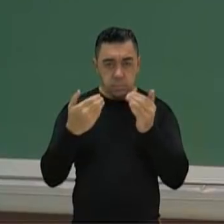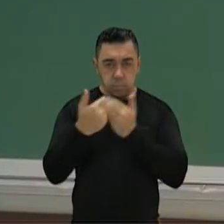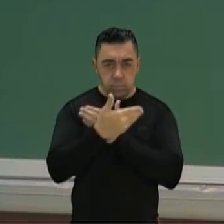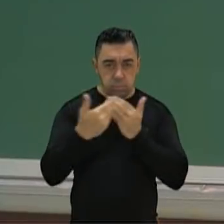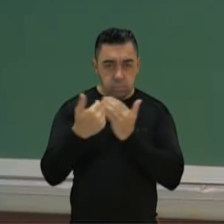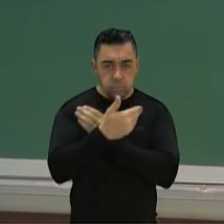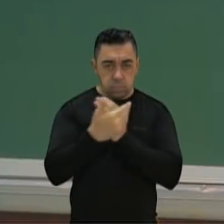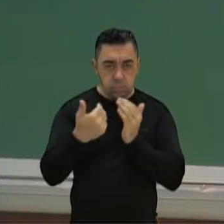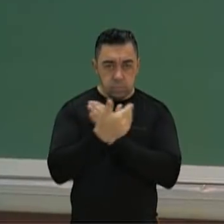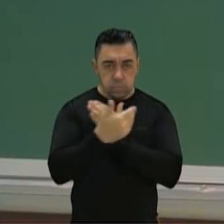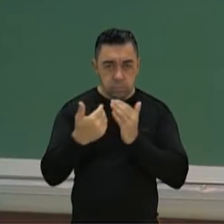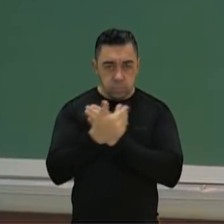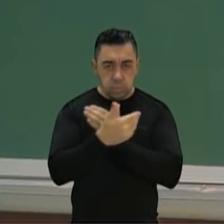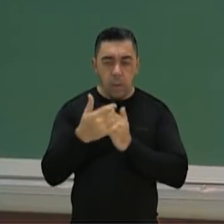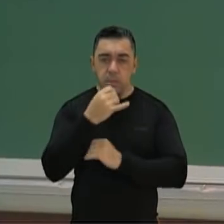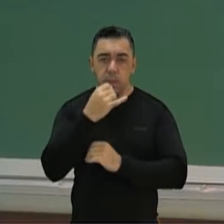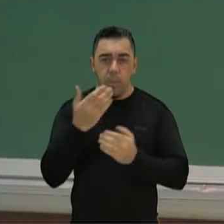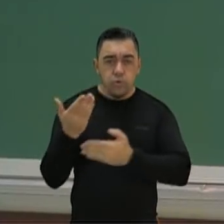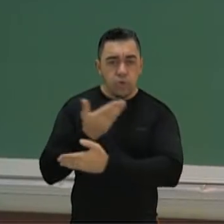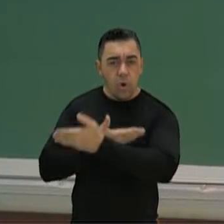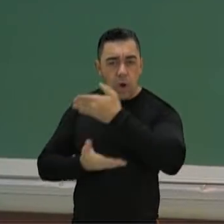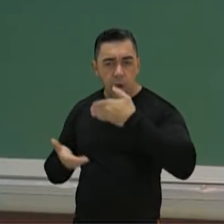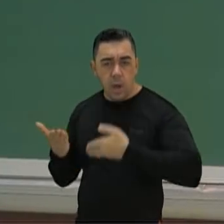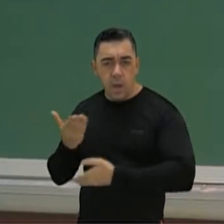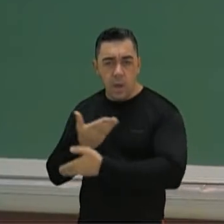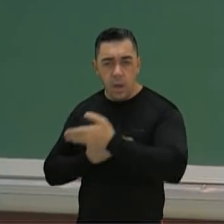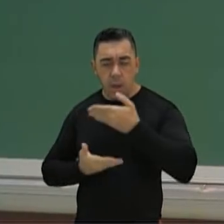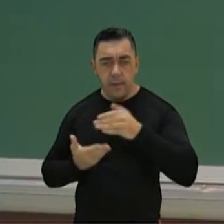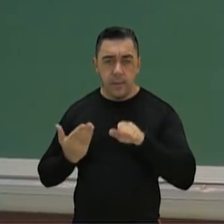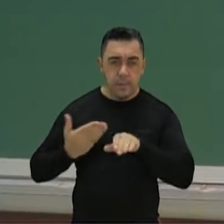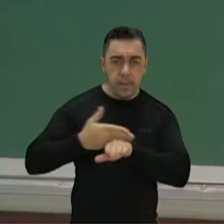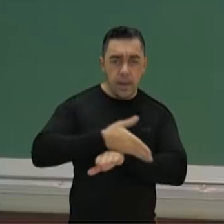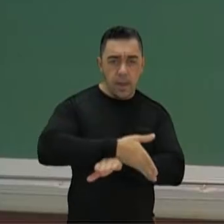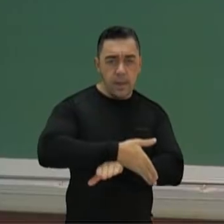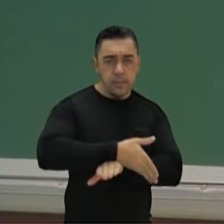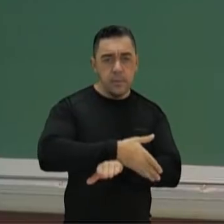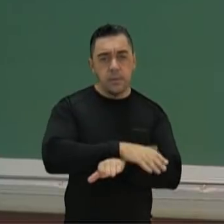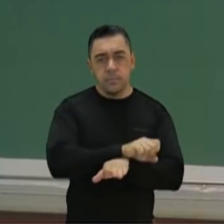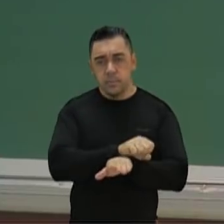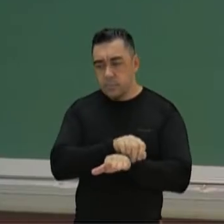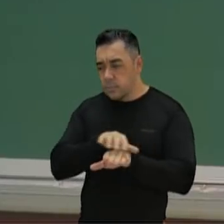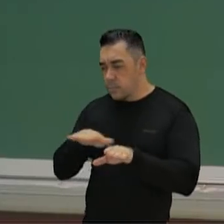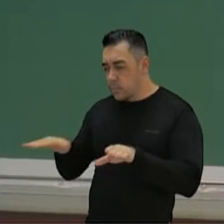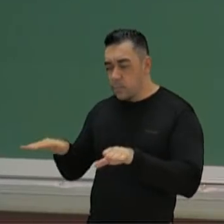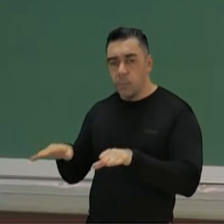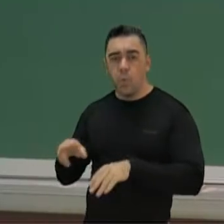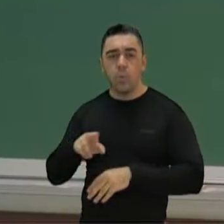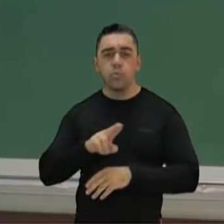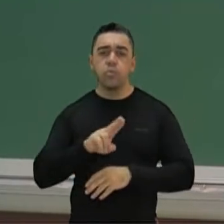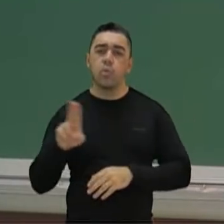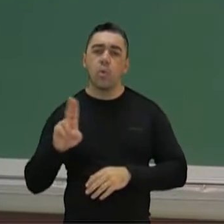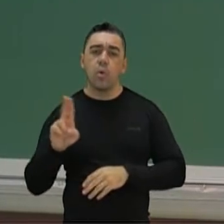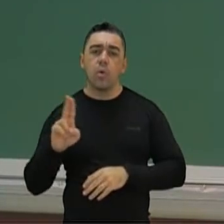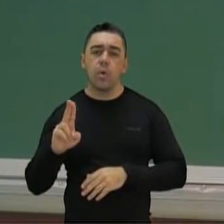controla a entrada e a saída de substâncias da célula. Essa capacidade nós damos o nome de